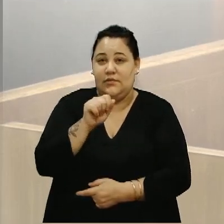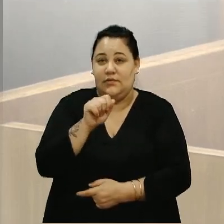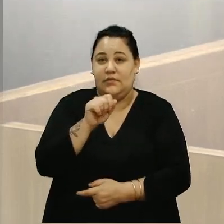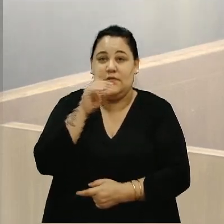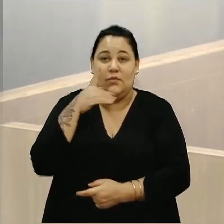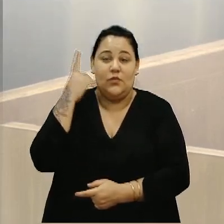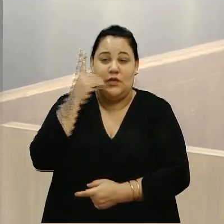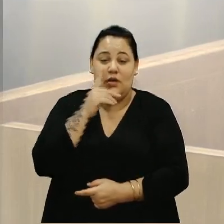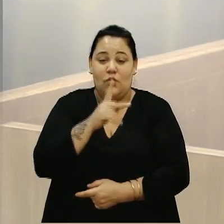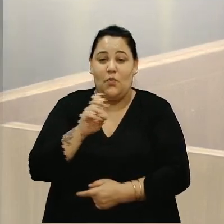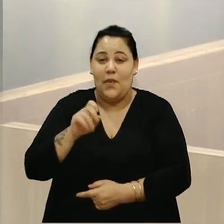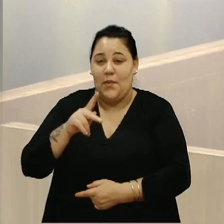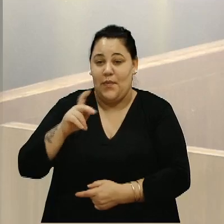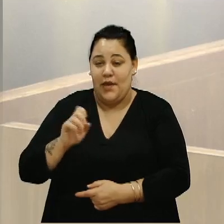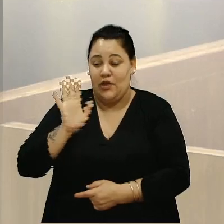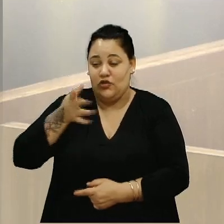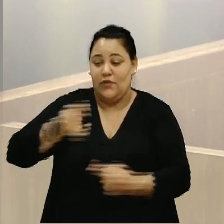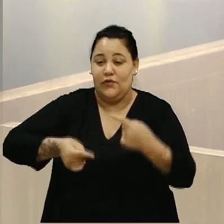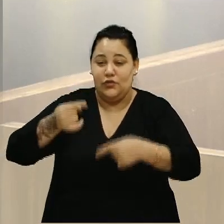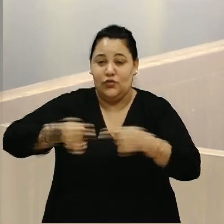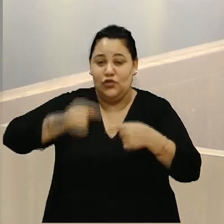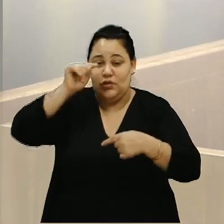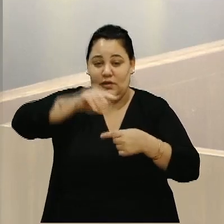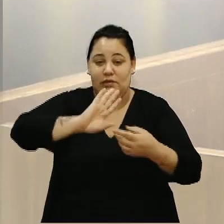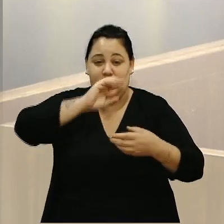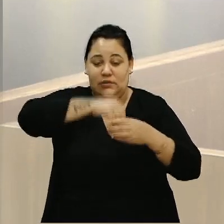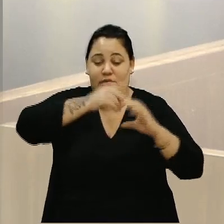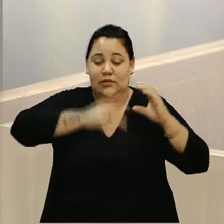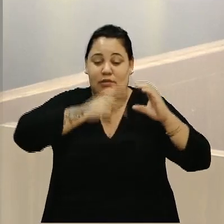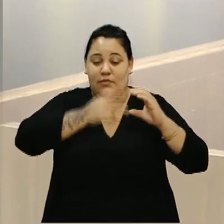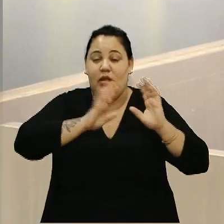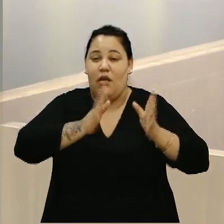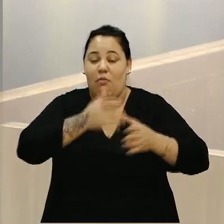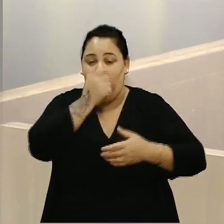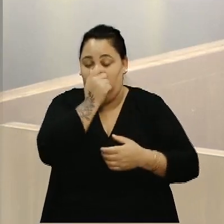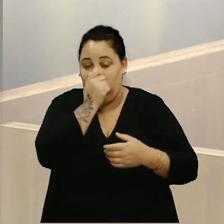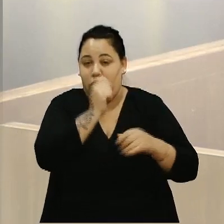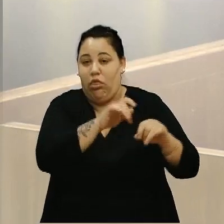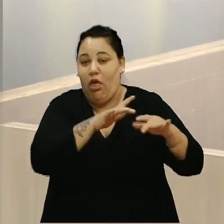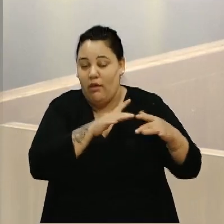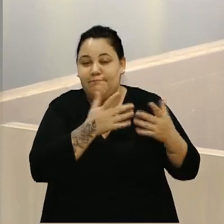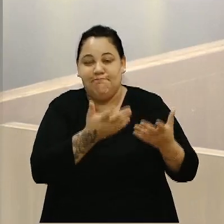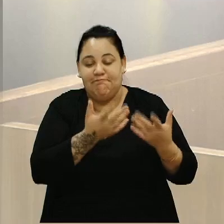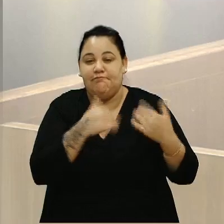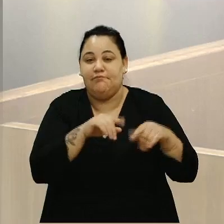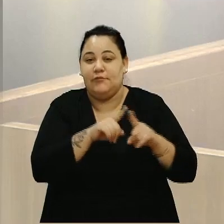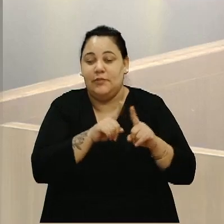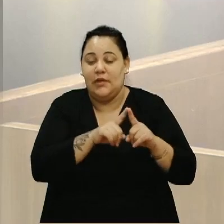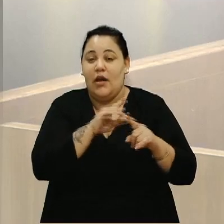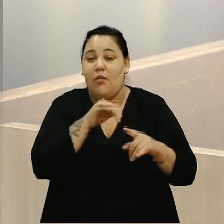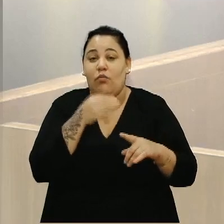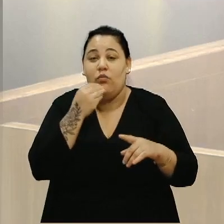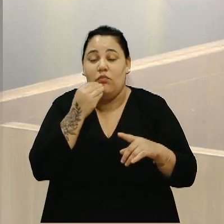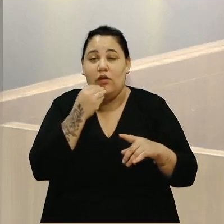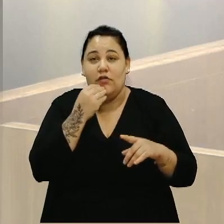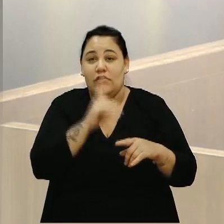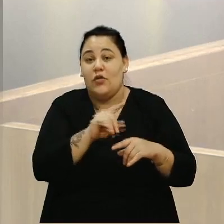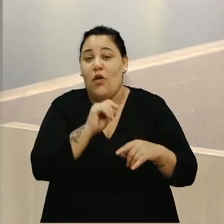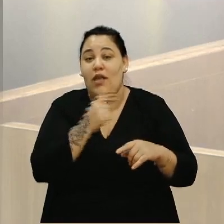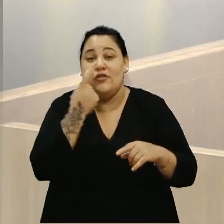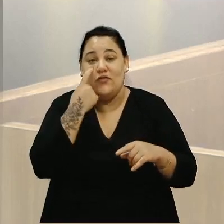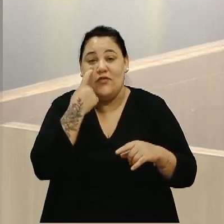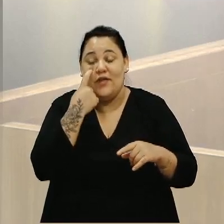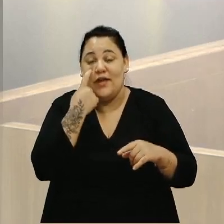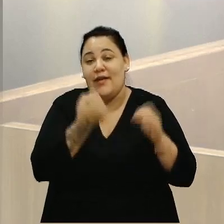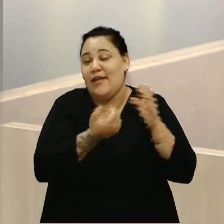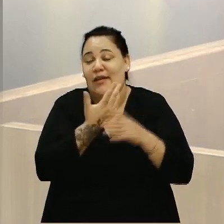Vargas, que foi discutido nesta casa, estava lotada, a possibilidade de criar emendas,